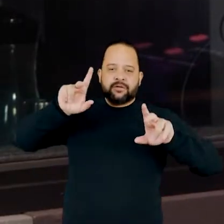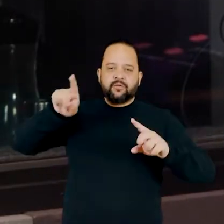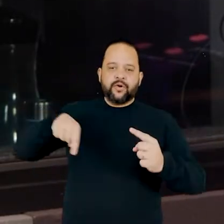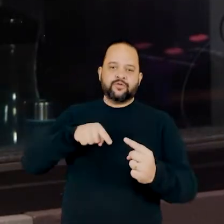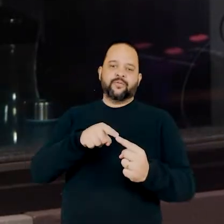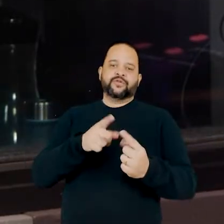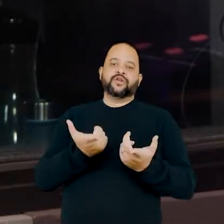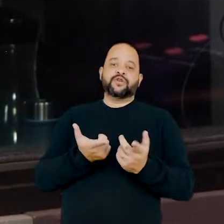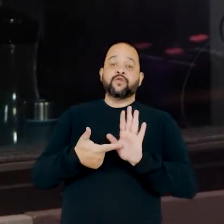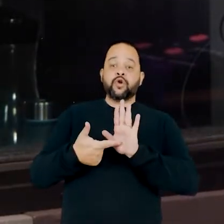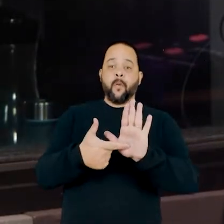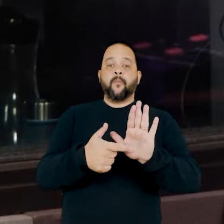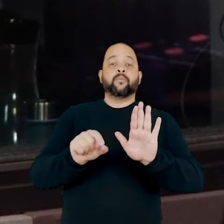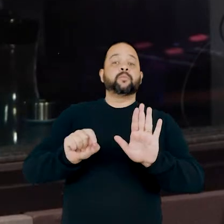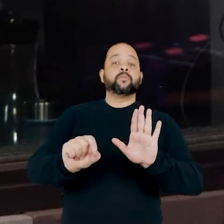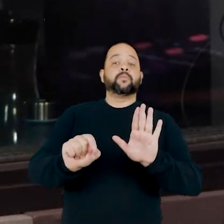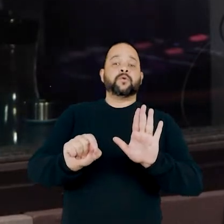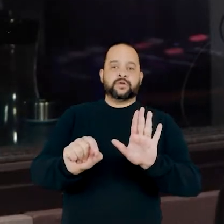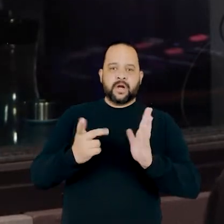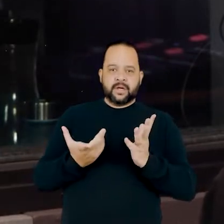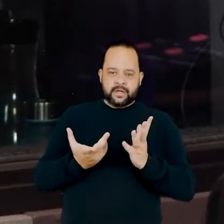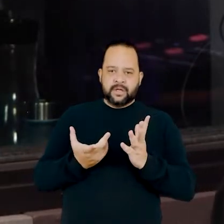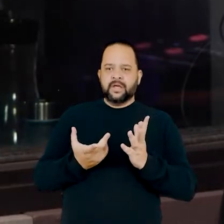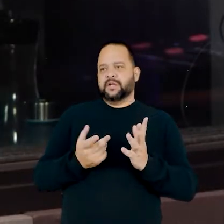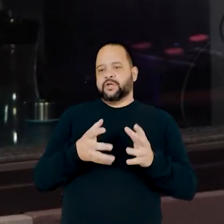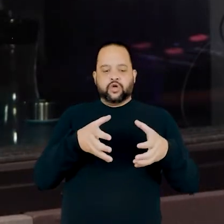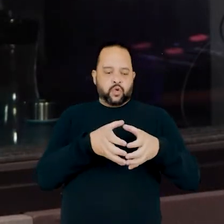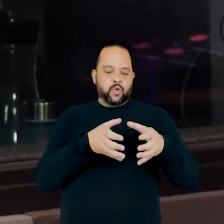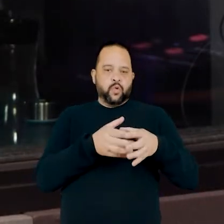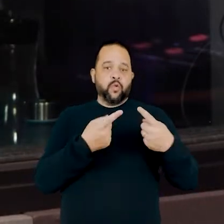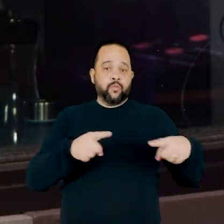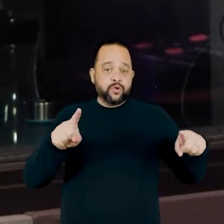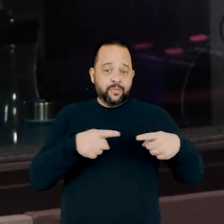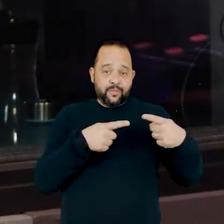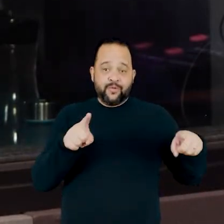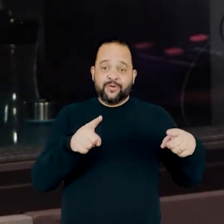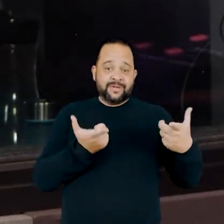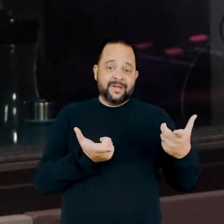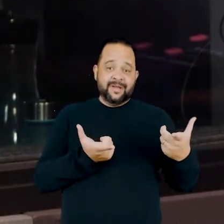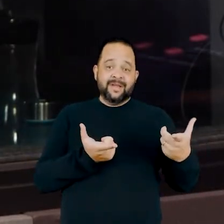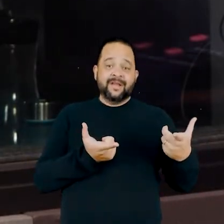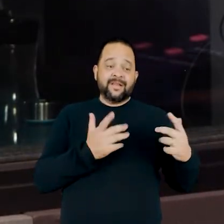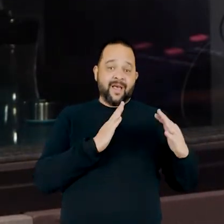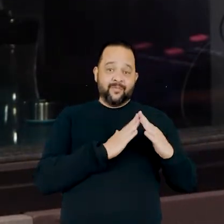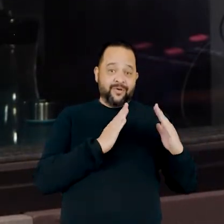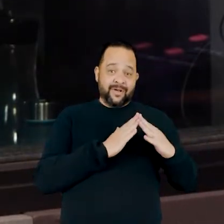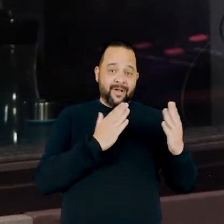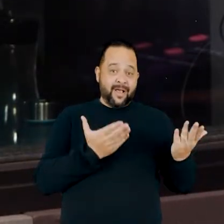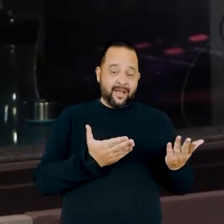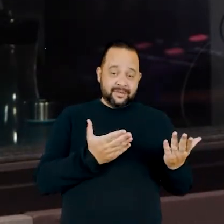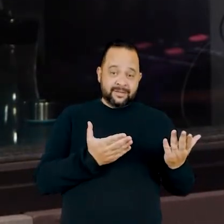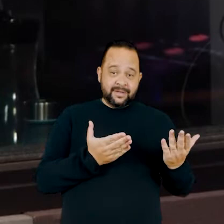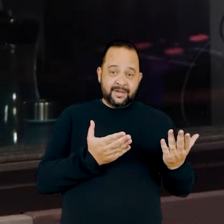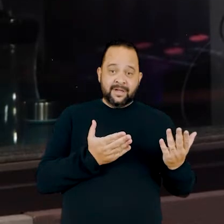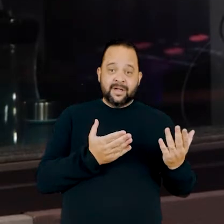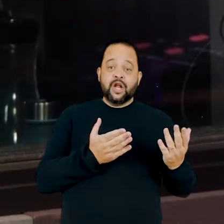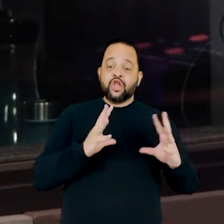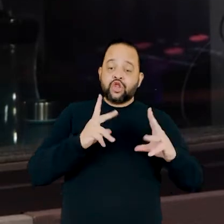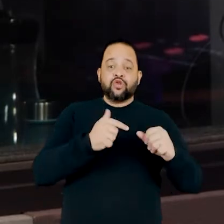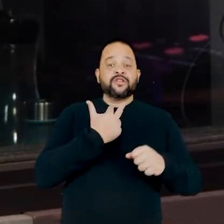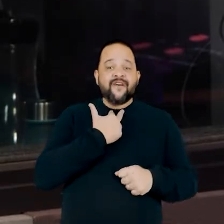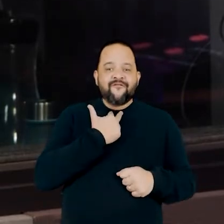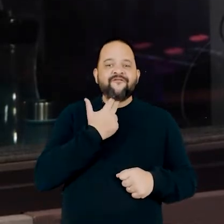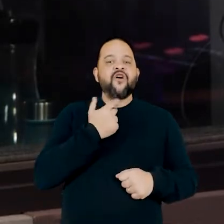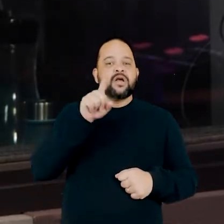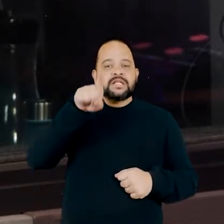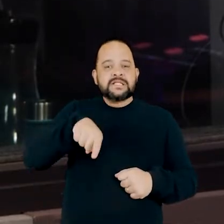O objetivo de mostrar que seja aquela banda de garagem, ó, uma rockstar, toda voz,